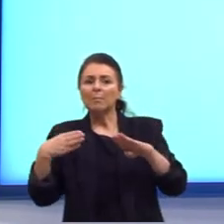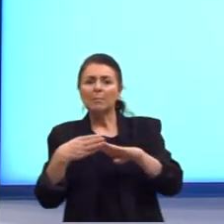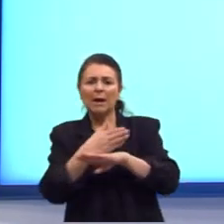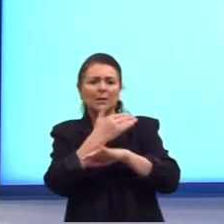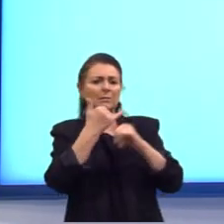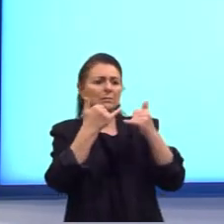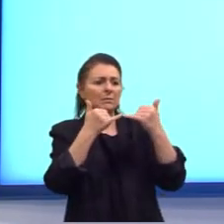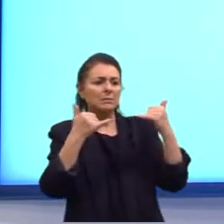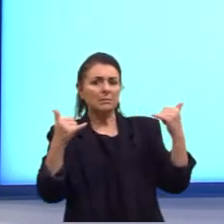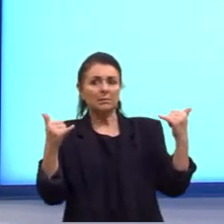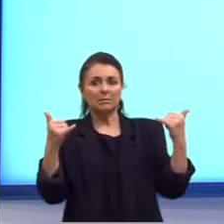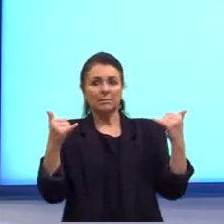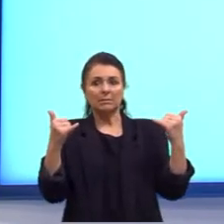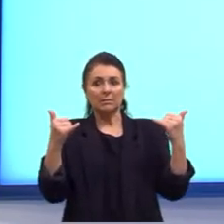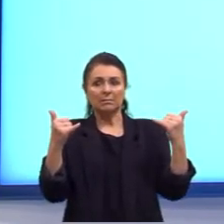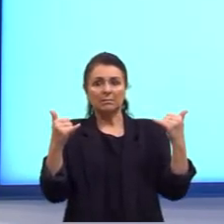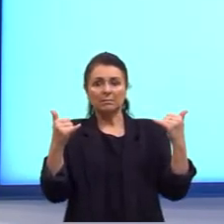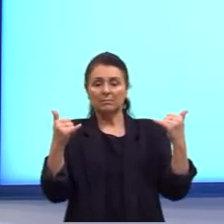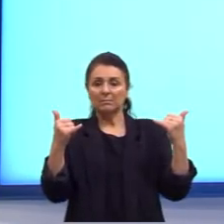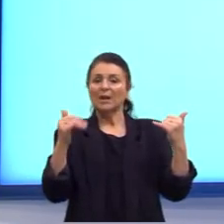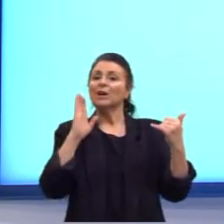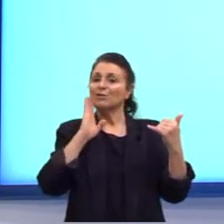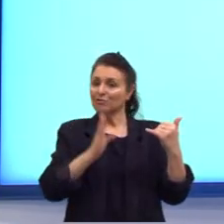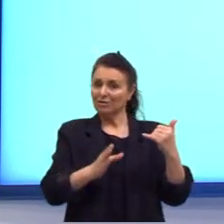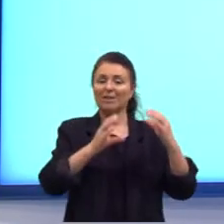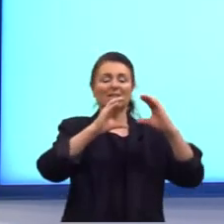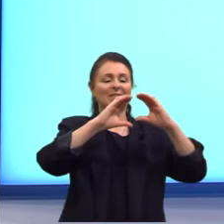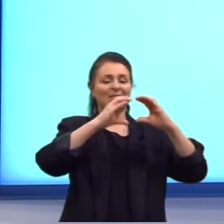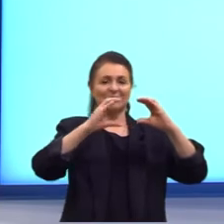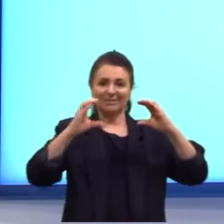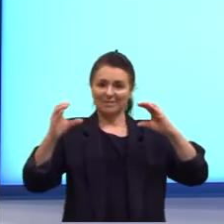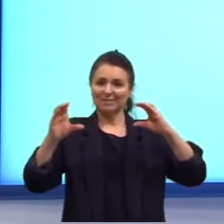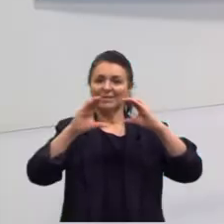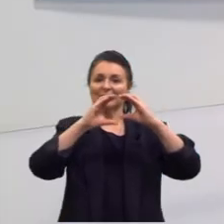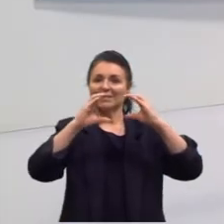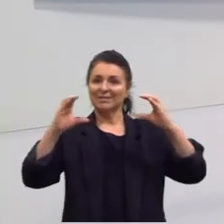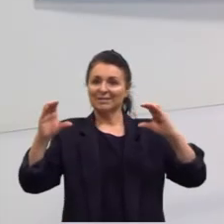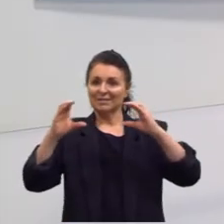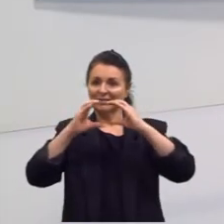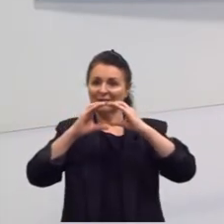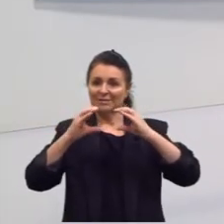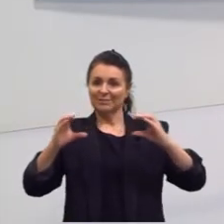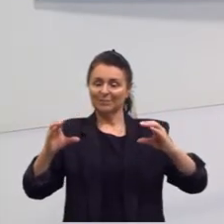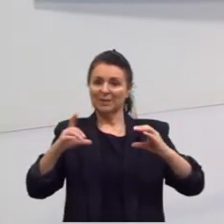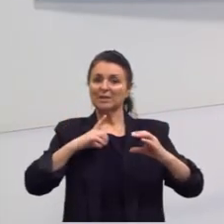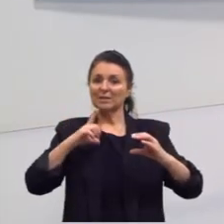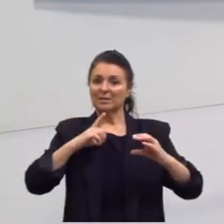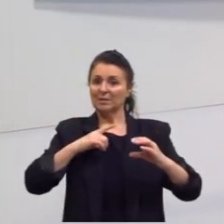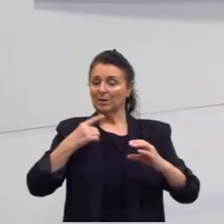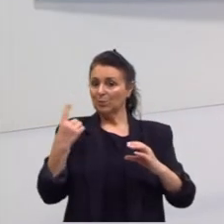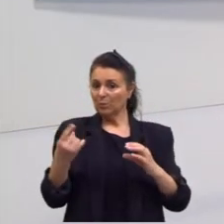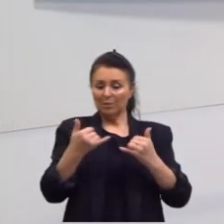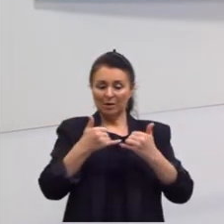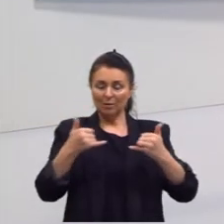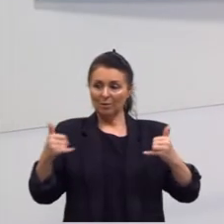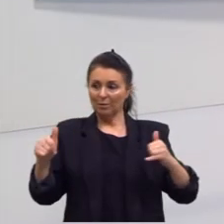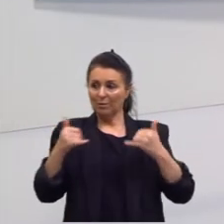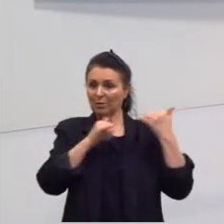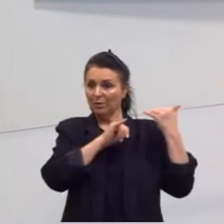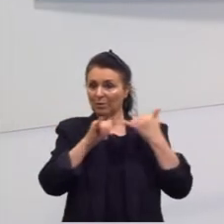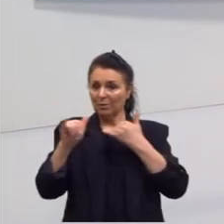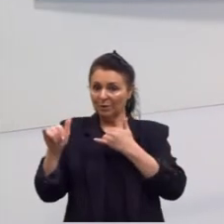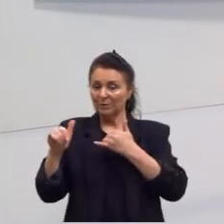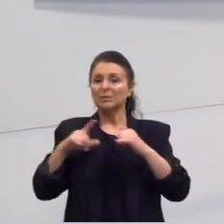uma corrente e já é um circuito tá se passa uma corrente por esse esse esquema aqui